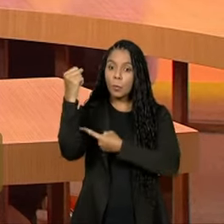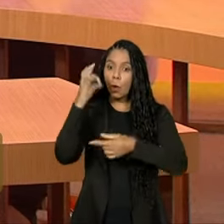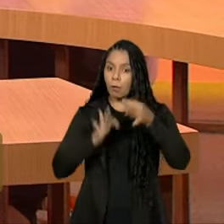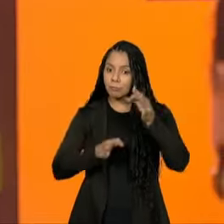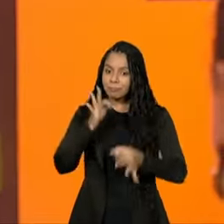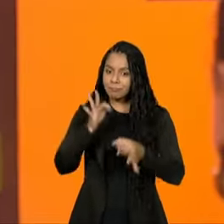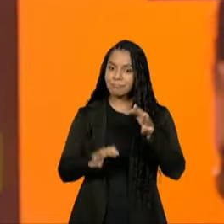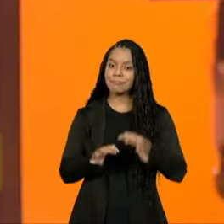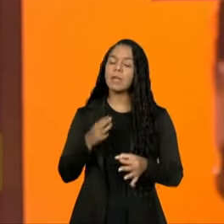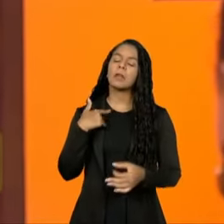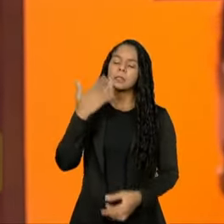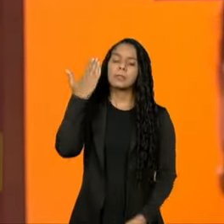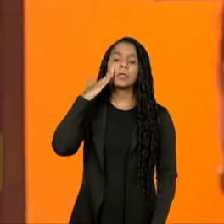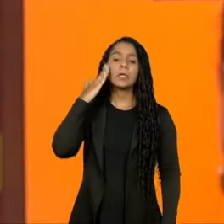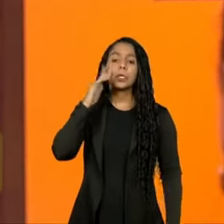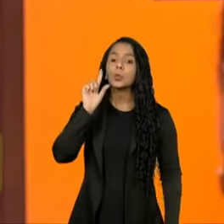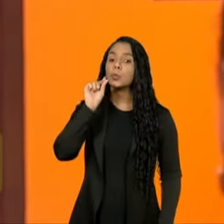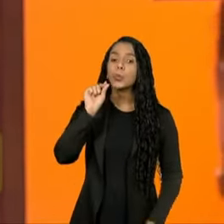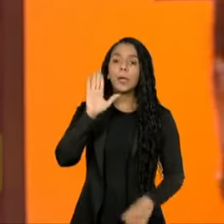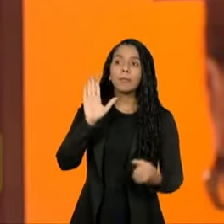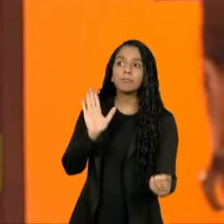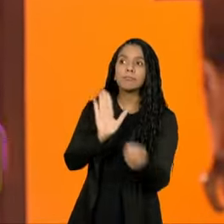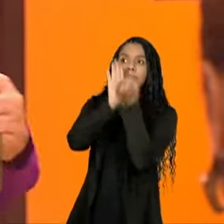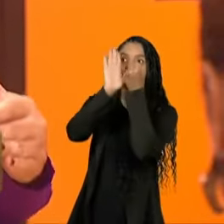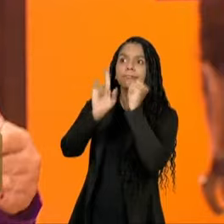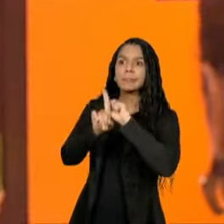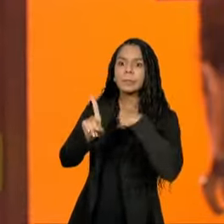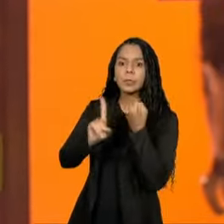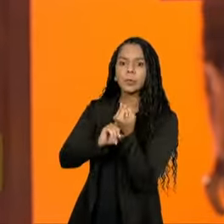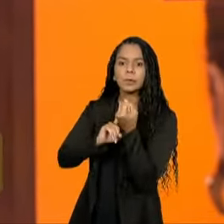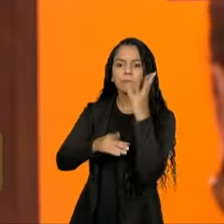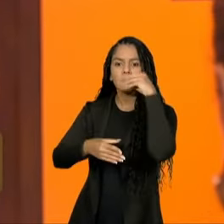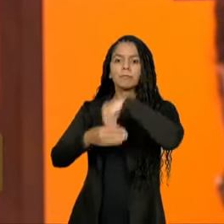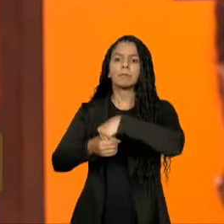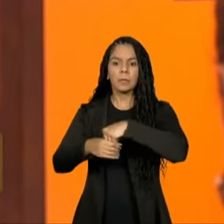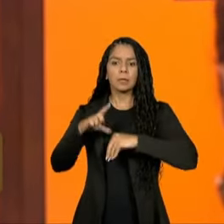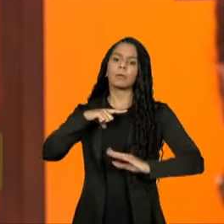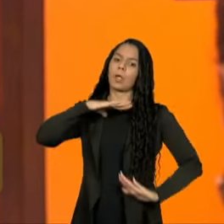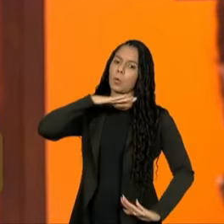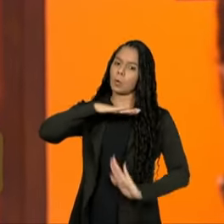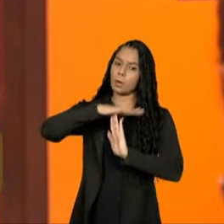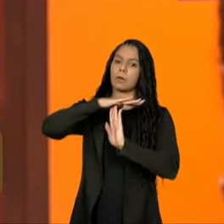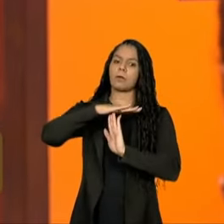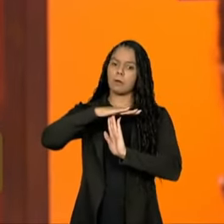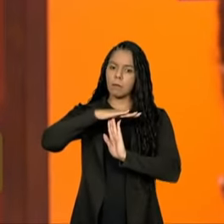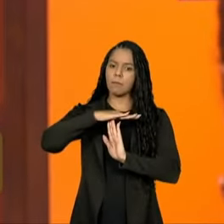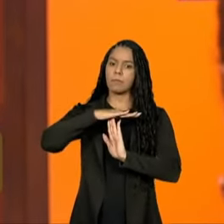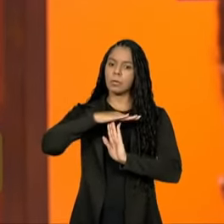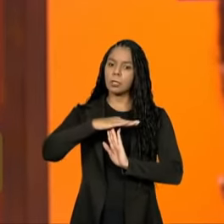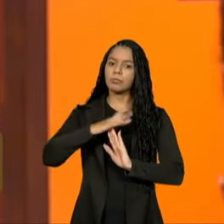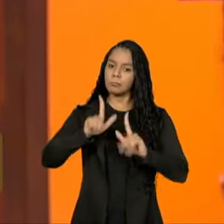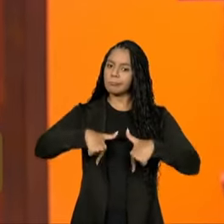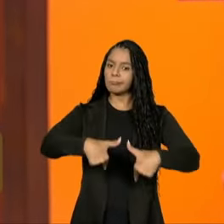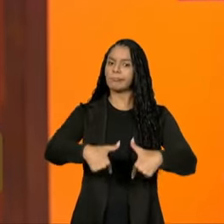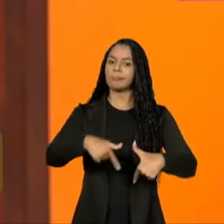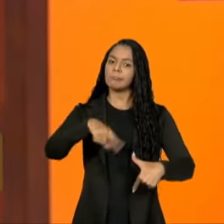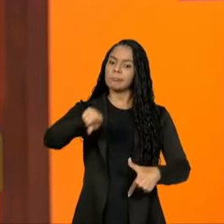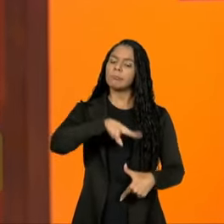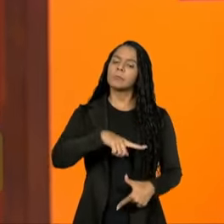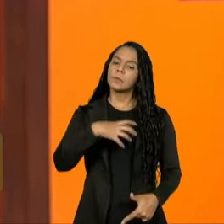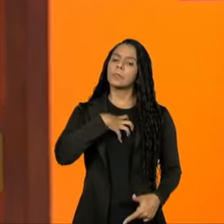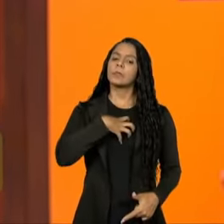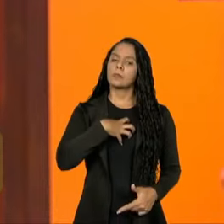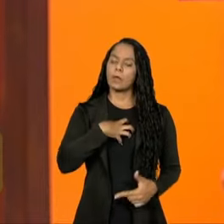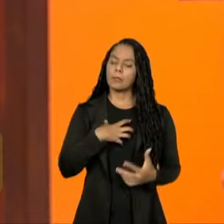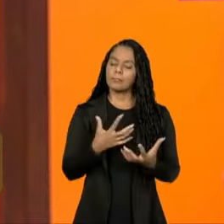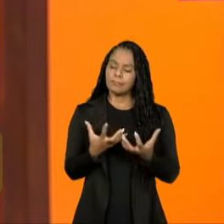que simbolicamente tem um limite de aceitação de determinada conduta e você se sente acolhido no